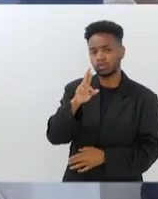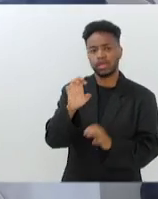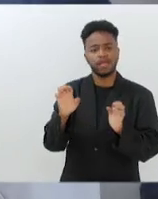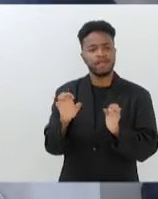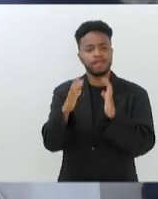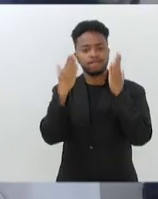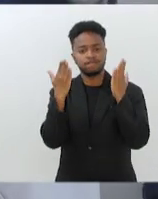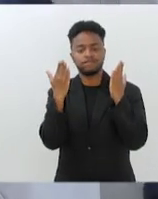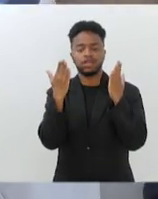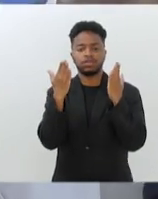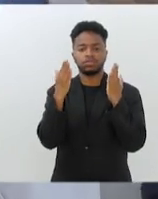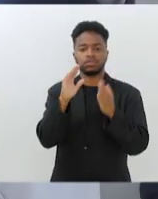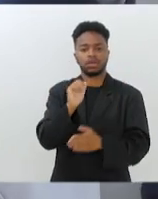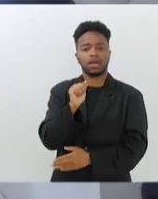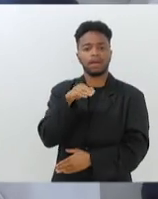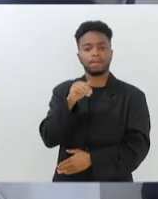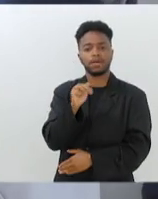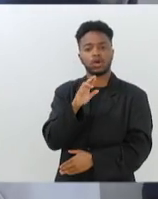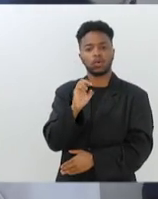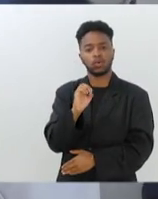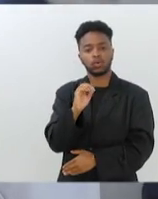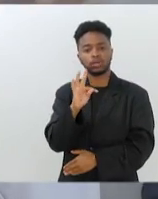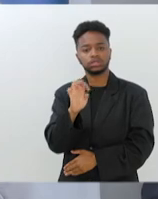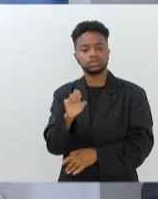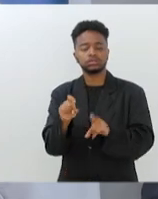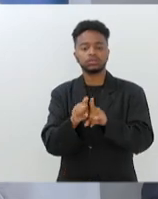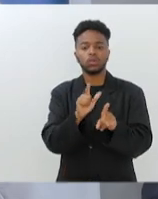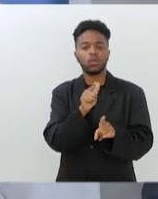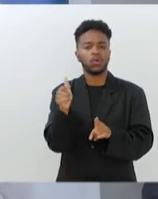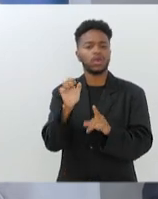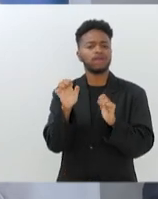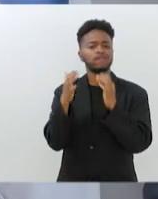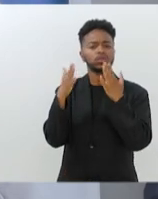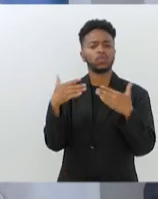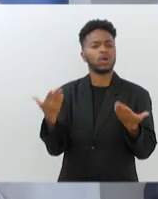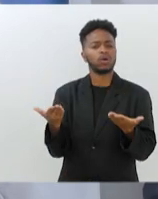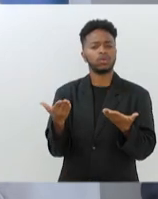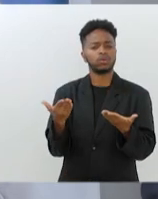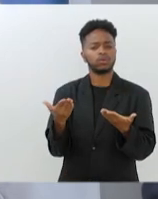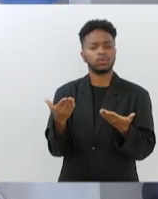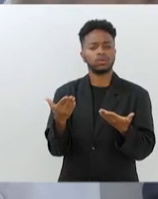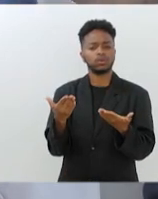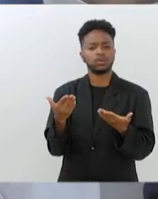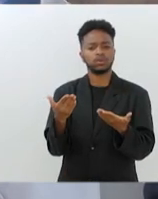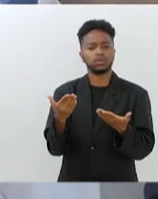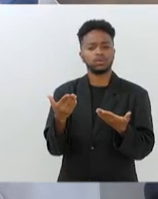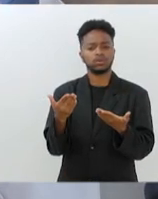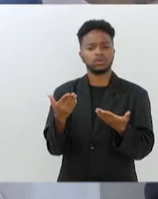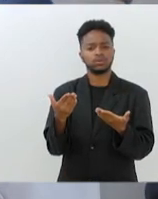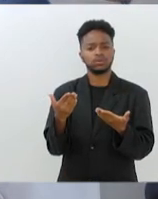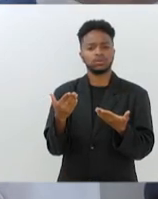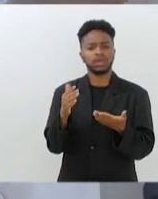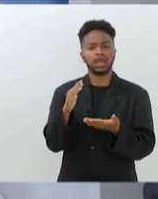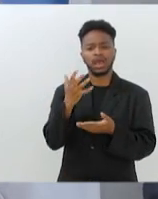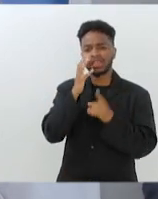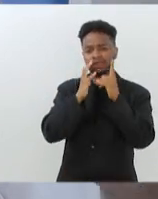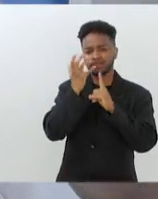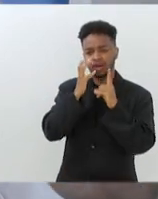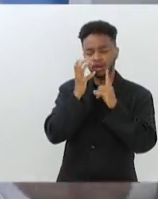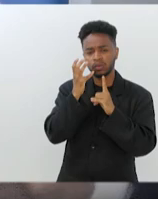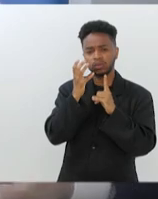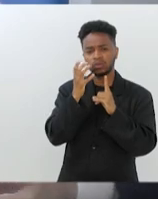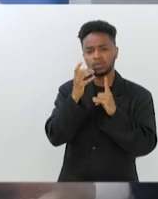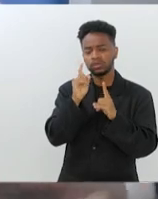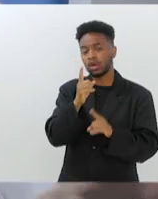evento de de Camarote é aquele aquele outro evento lá do que l não o outro que você caraval o outro que você não